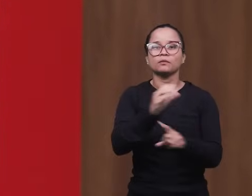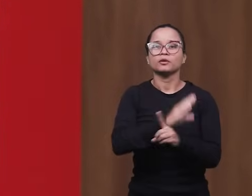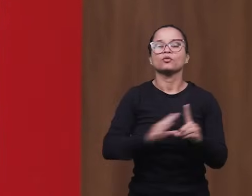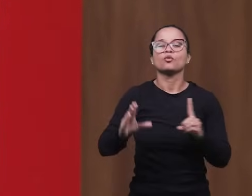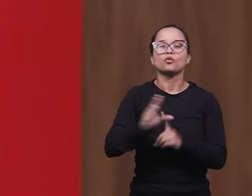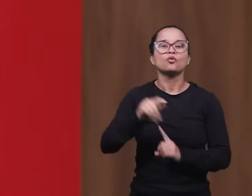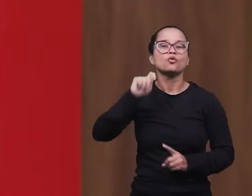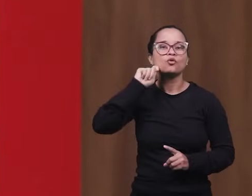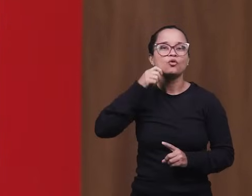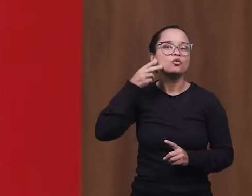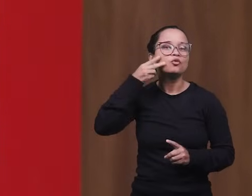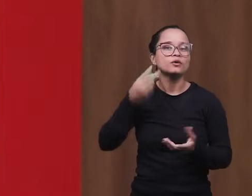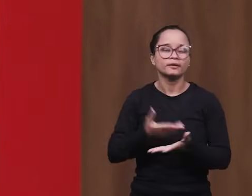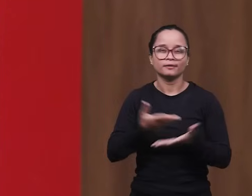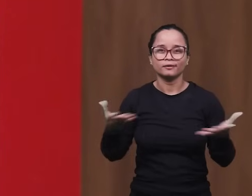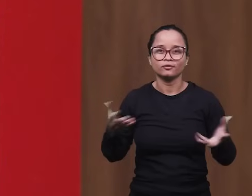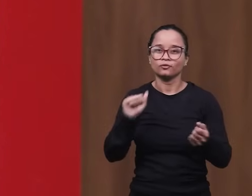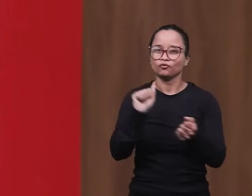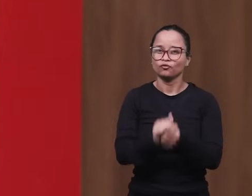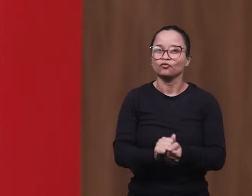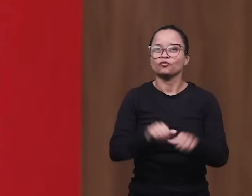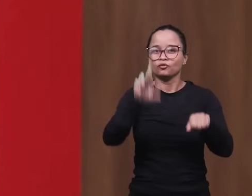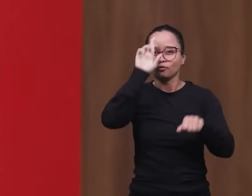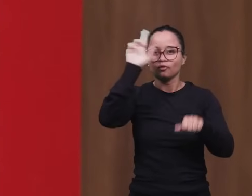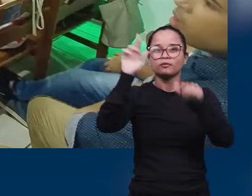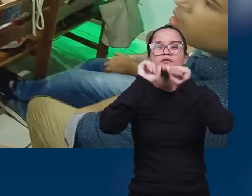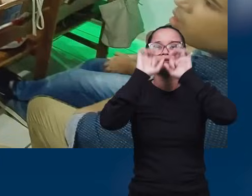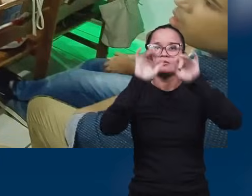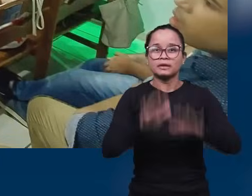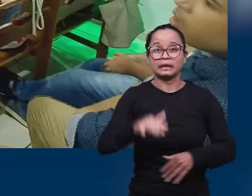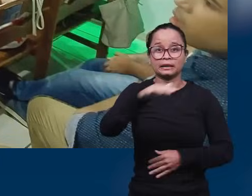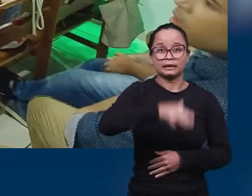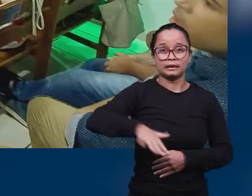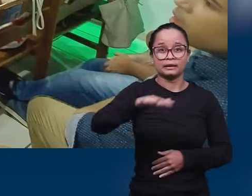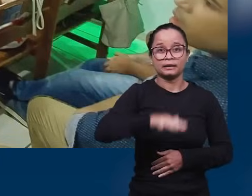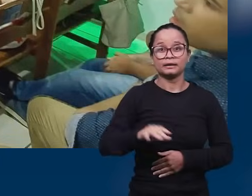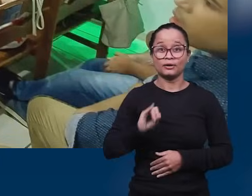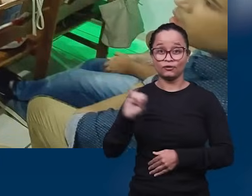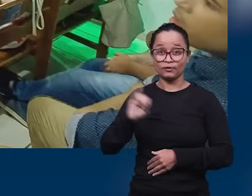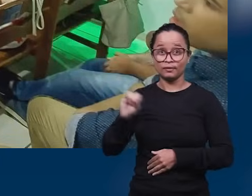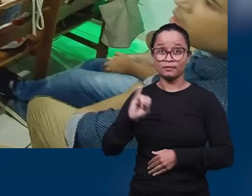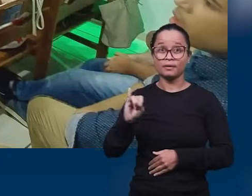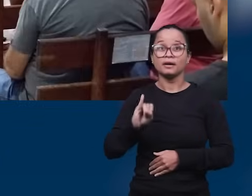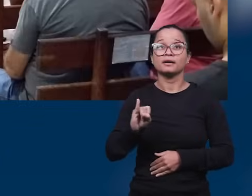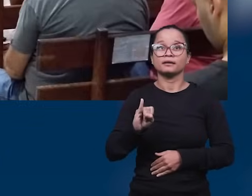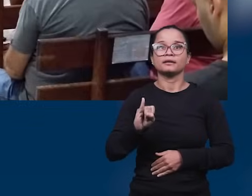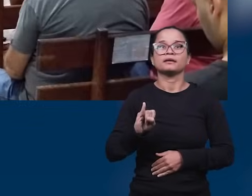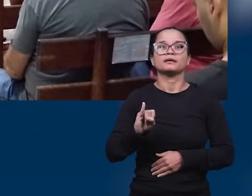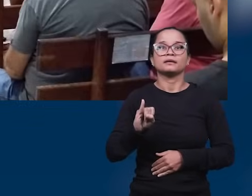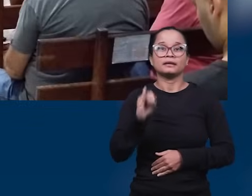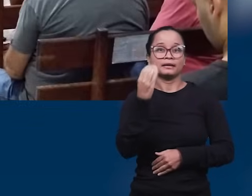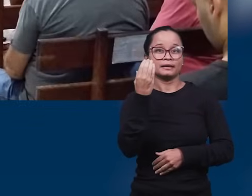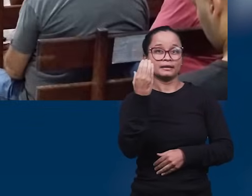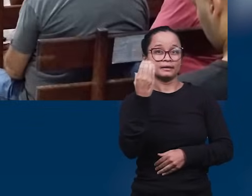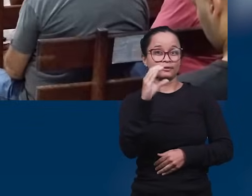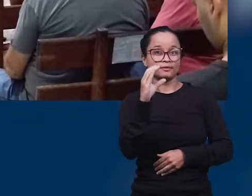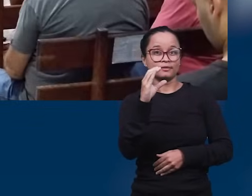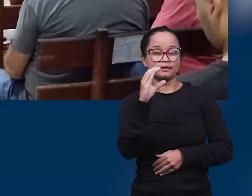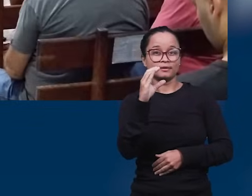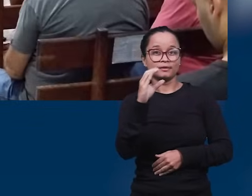os cultos de ceia, olha que bênção, né? Ceiando com o Senhor Jesus, ali na área de Itacibá, olha que bênção, a Igreja de Itacibá.